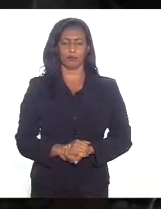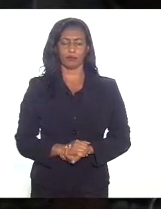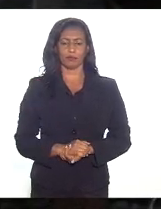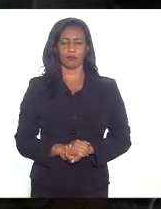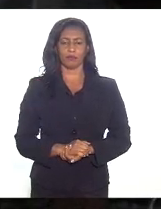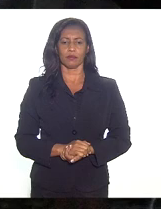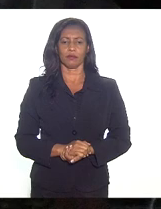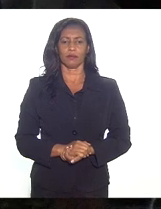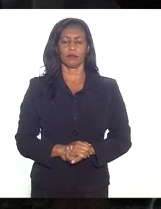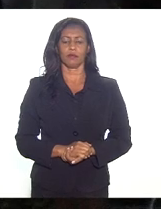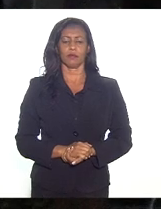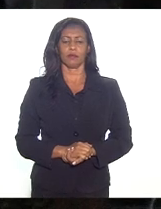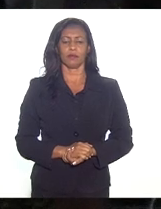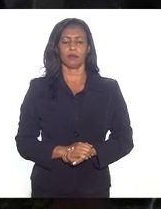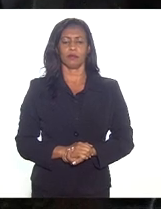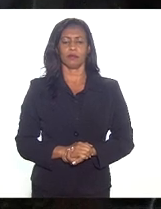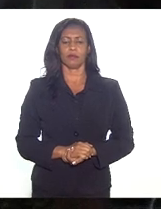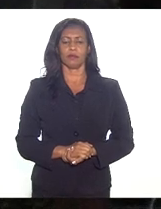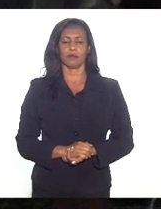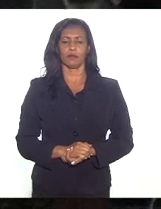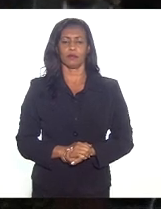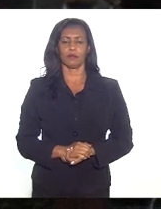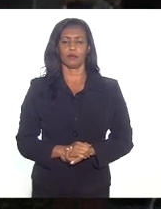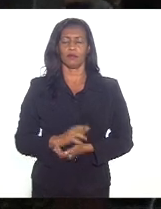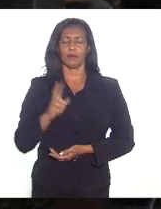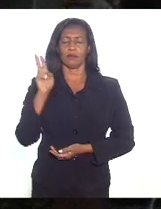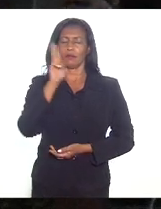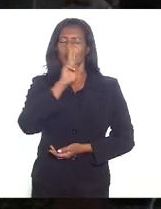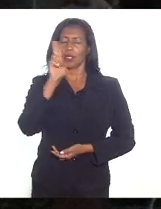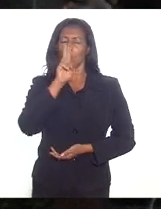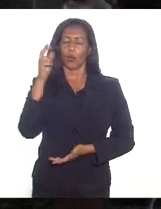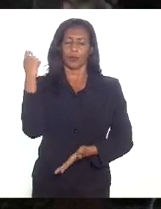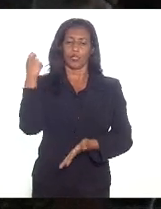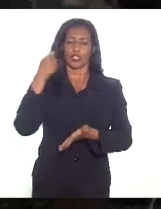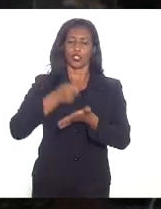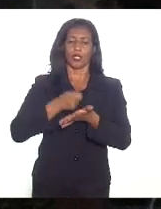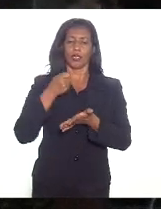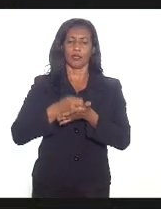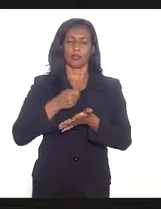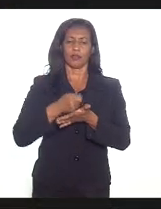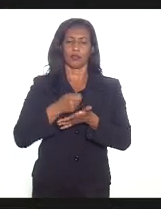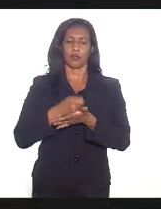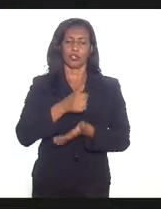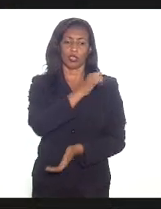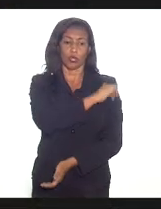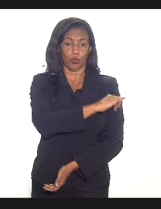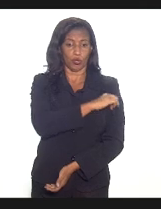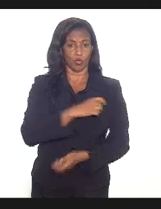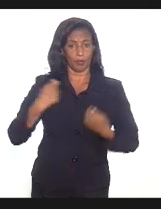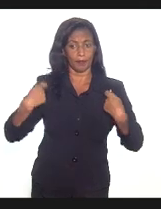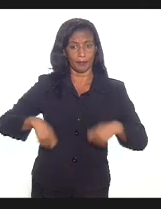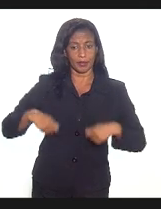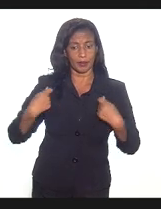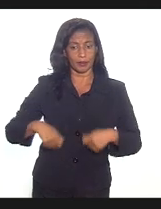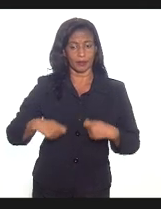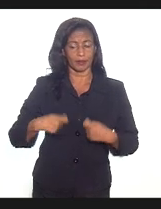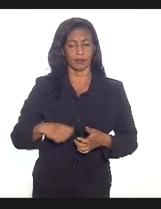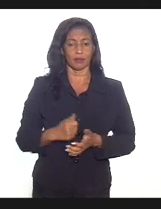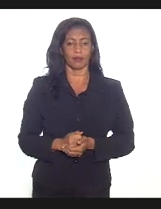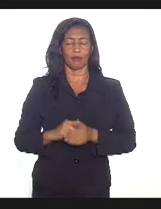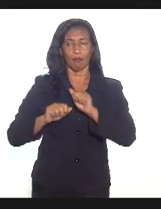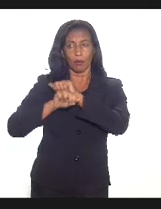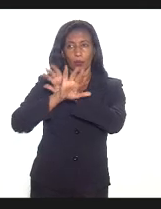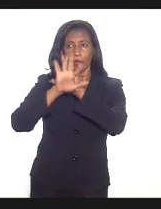Senhor presidente, em nome das garantias que o Rio de Janeiro precisa e da